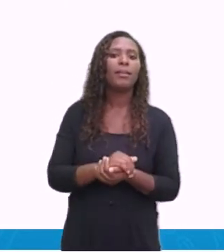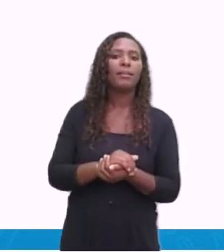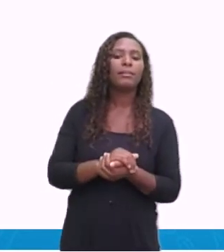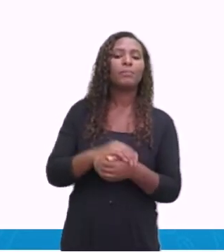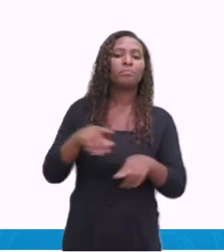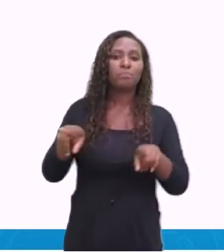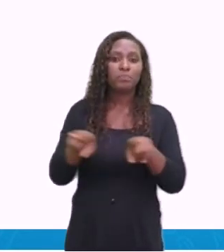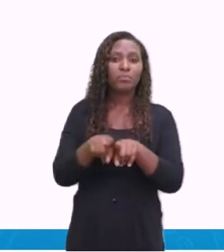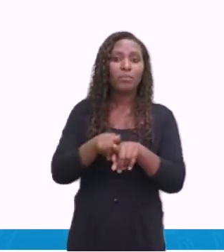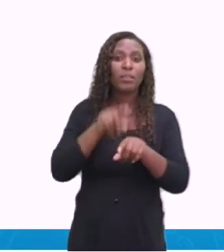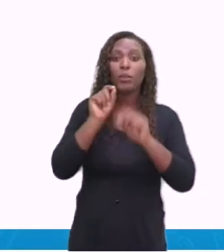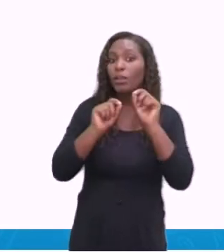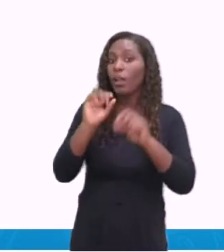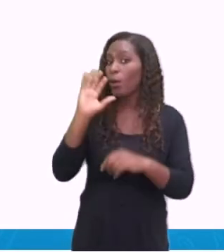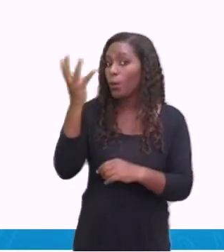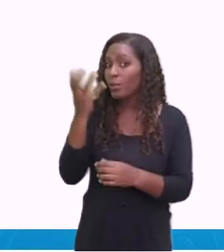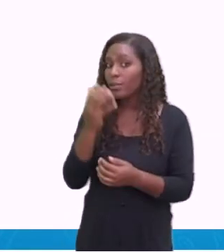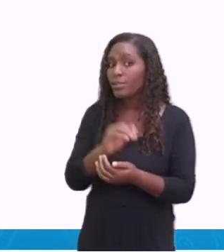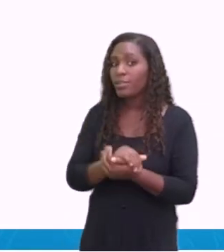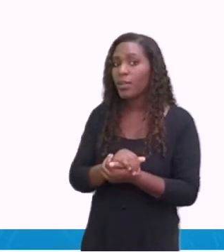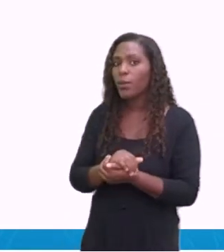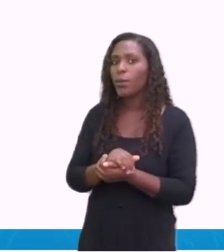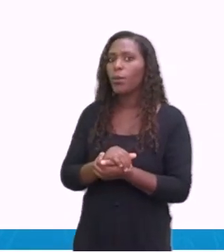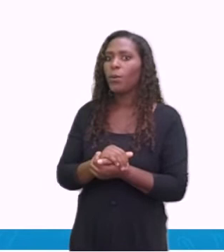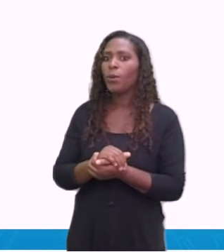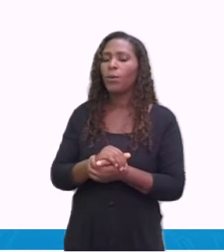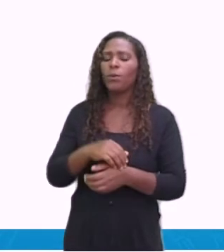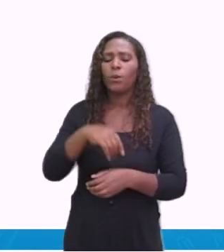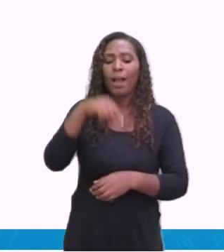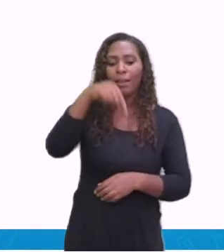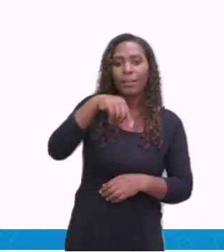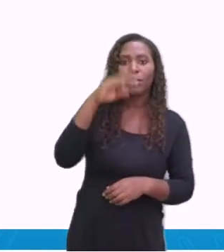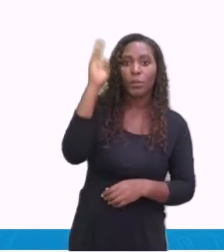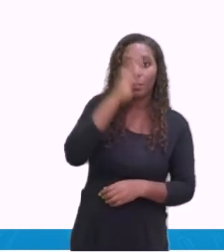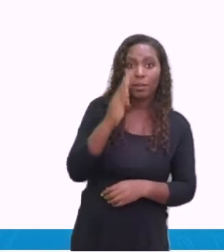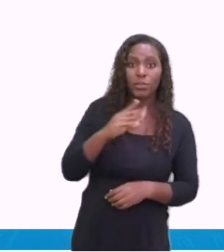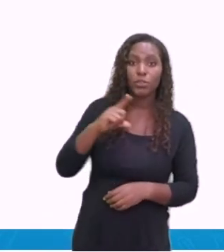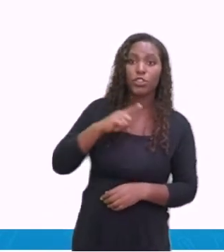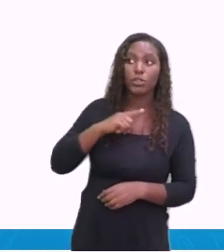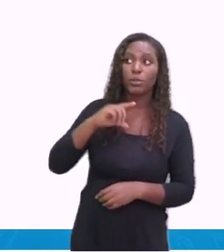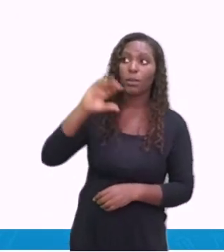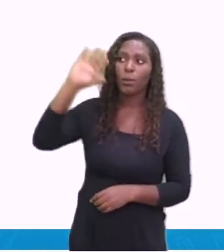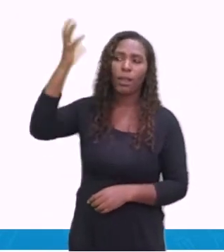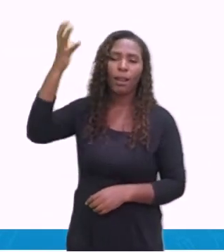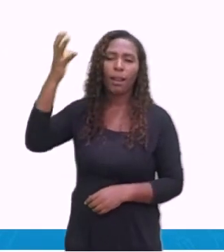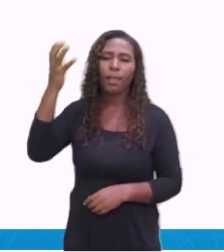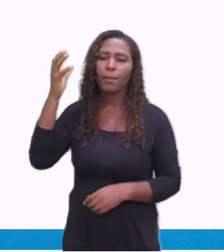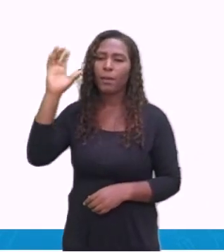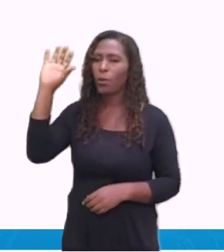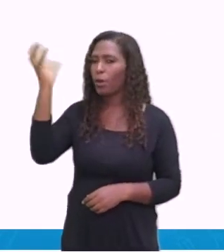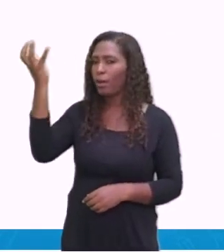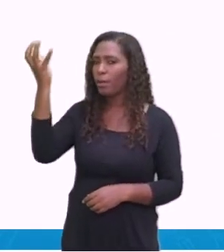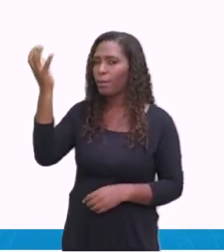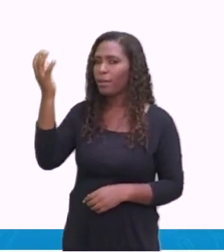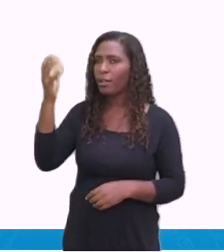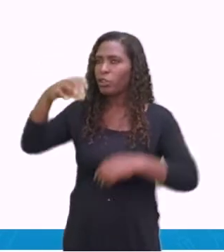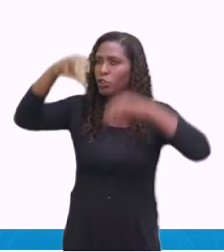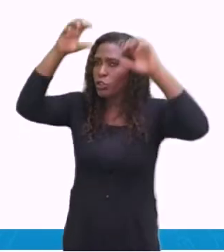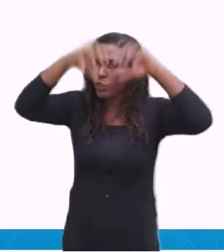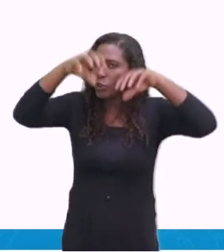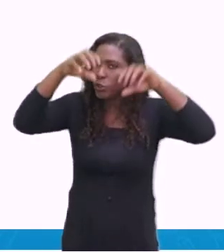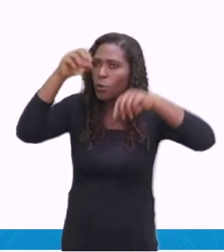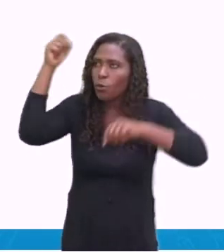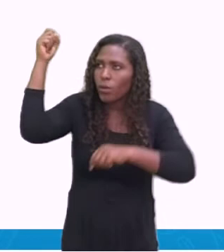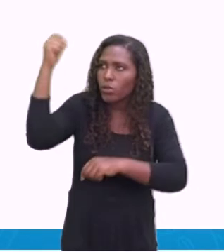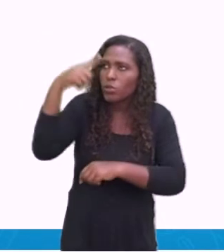e nós tínhamos aqui um clima favorável. Então, onde a metrópole investiu para que o mercantilismo